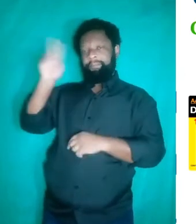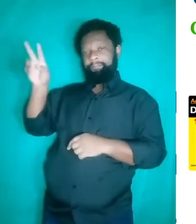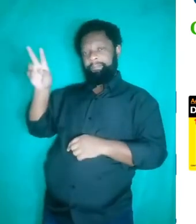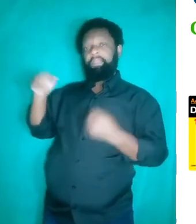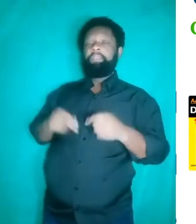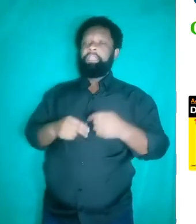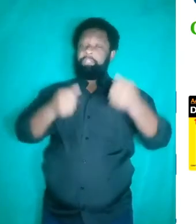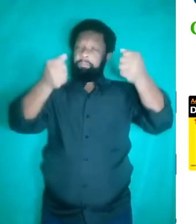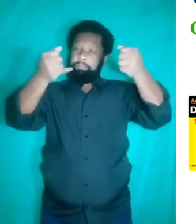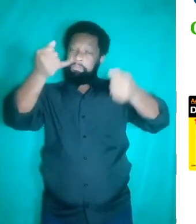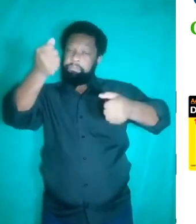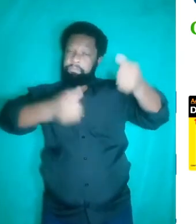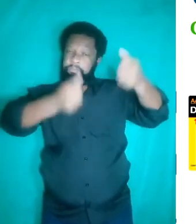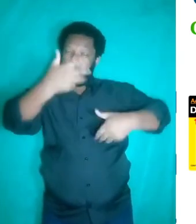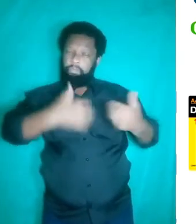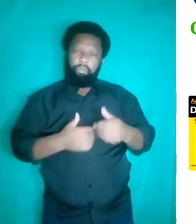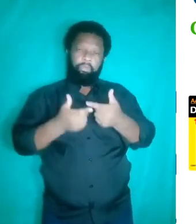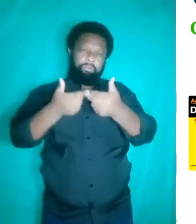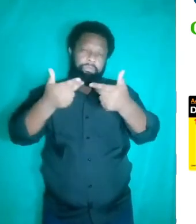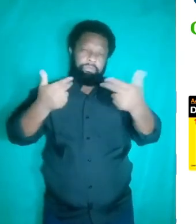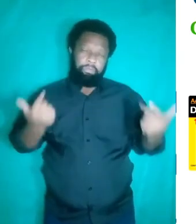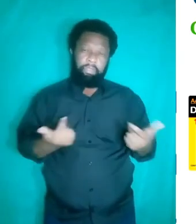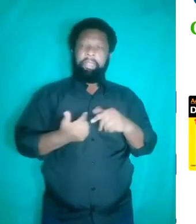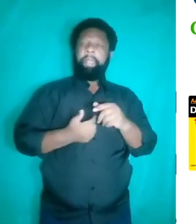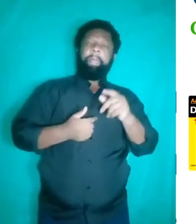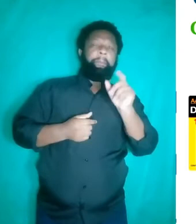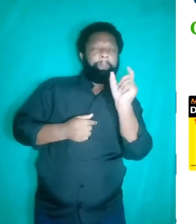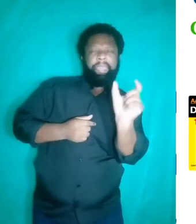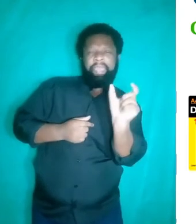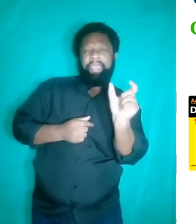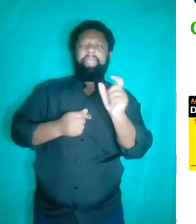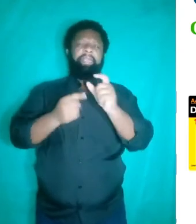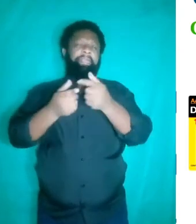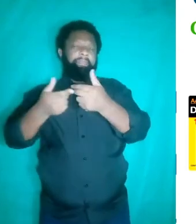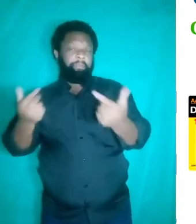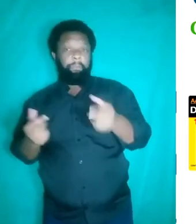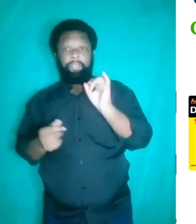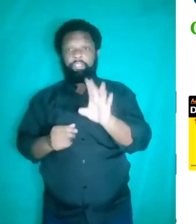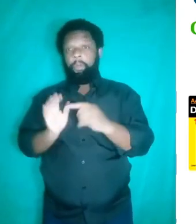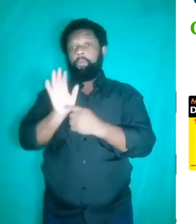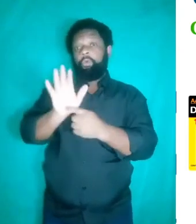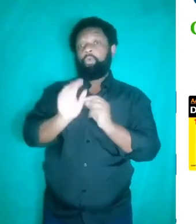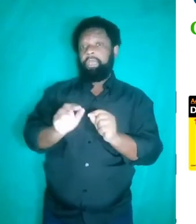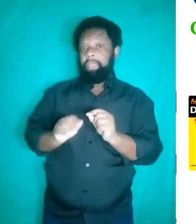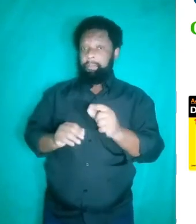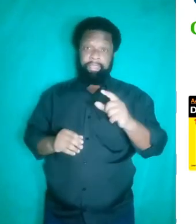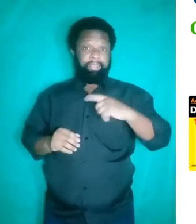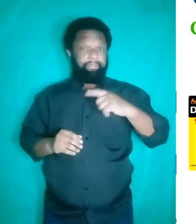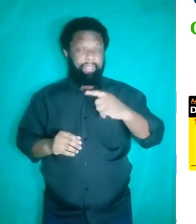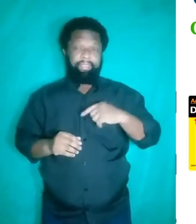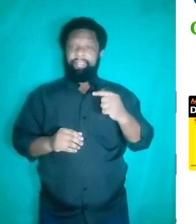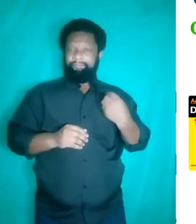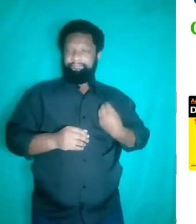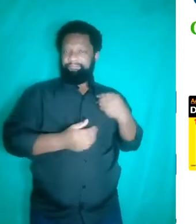pra vocês. A gente falou de resistor, a gente falou de bateria, a gente falou de pilha, mas a gente não mostrou, aqui é na vida